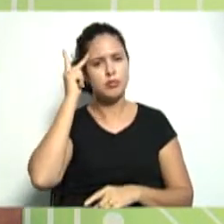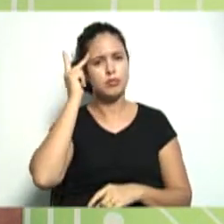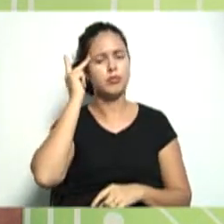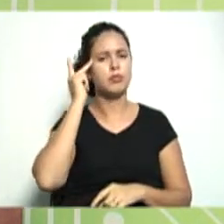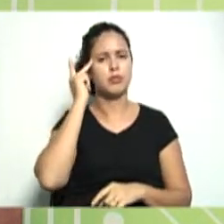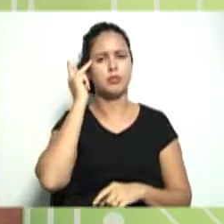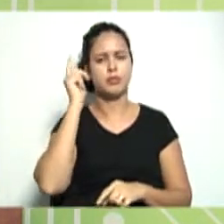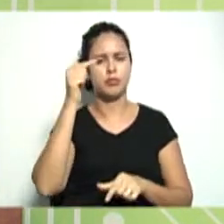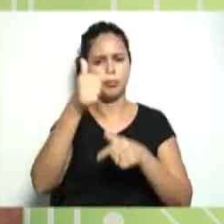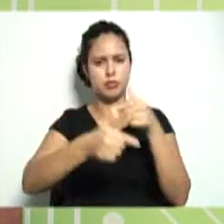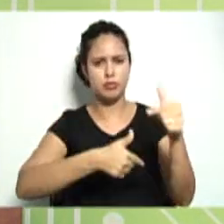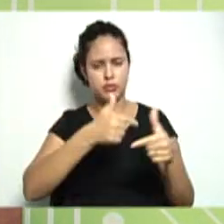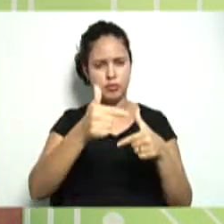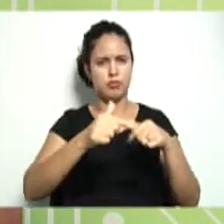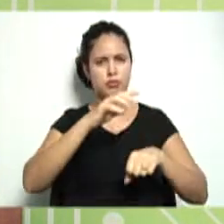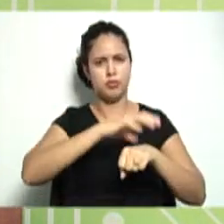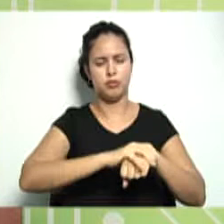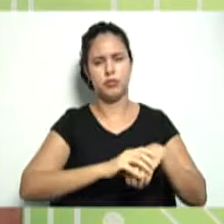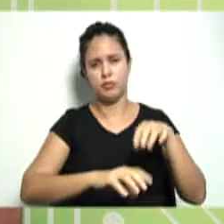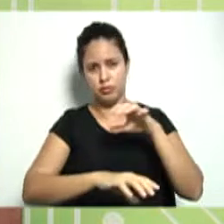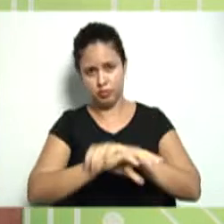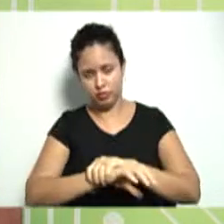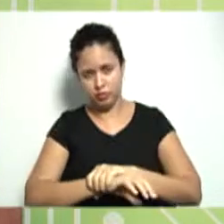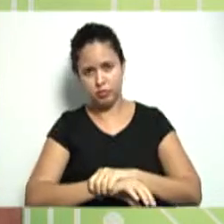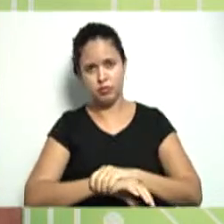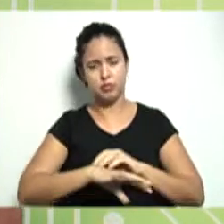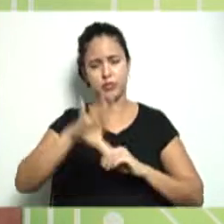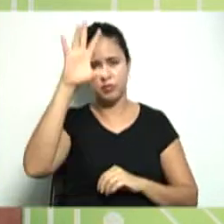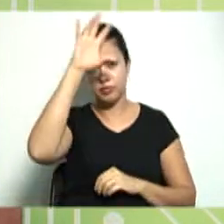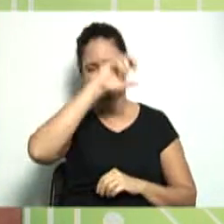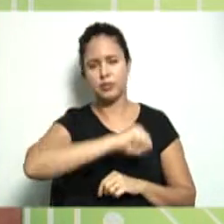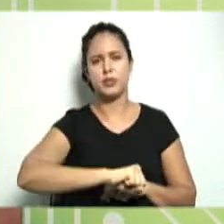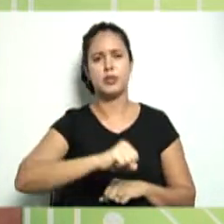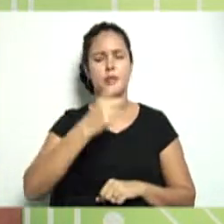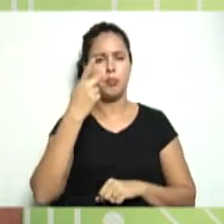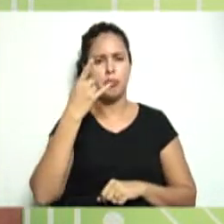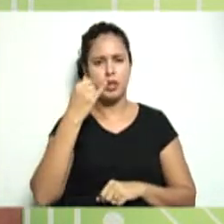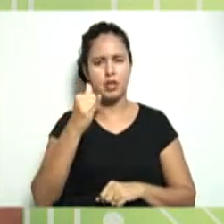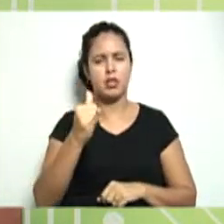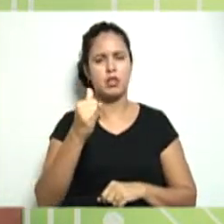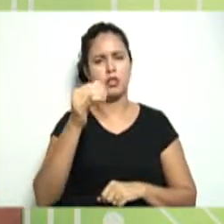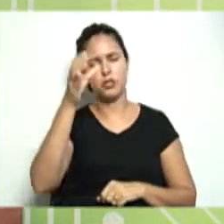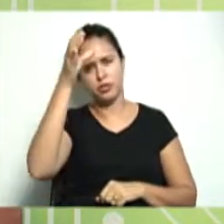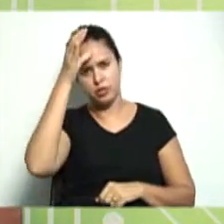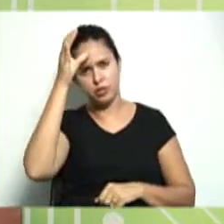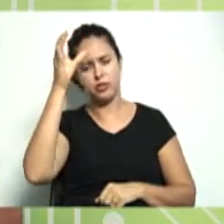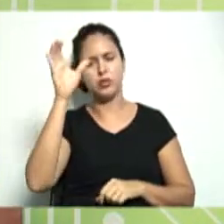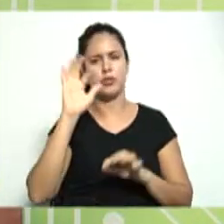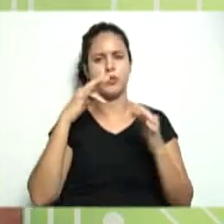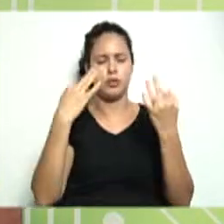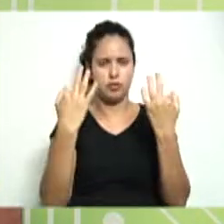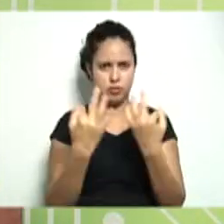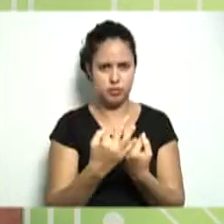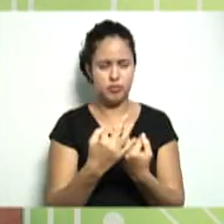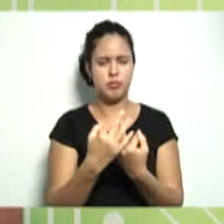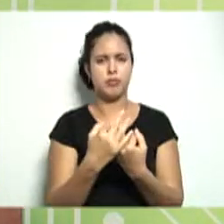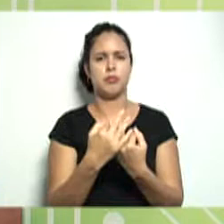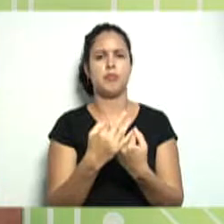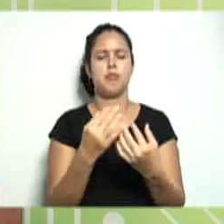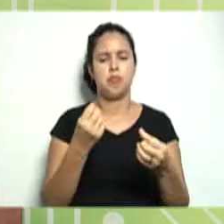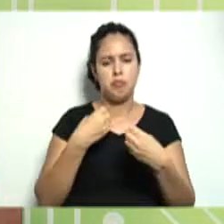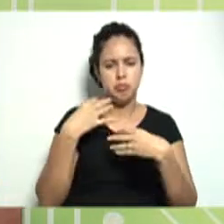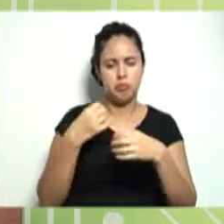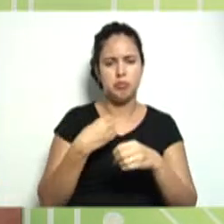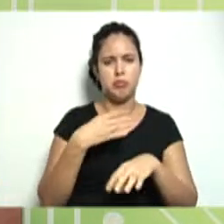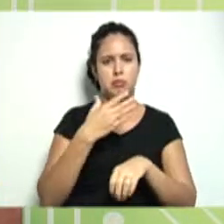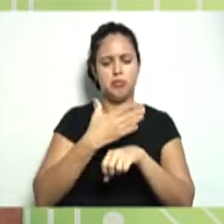o trabalho braçal e eles aprendiam com o seu pai, com os seus tios, né? Era aquela forma de educação ainda do